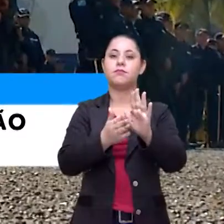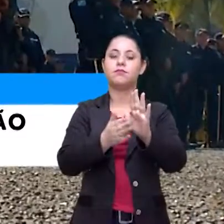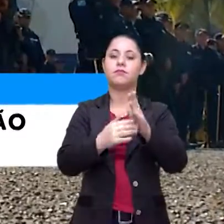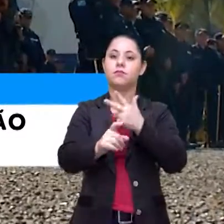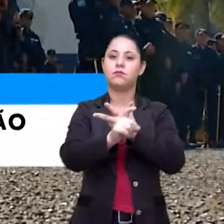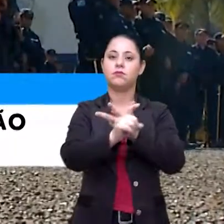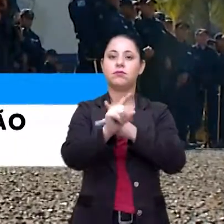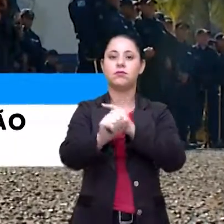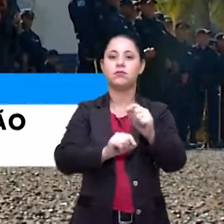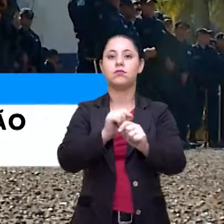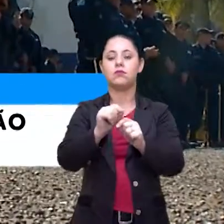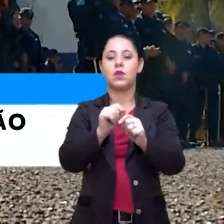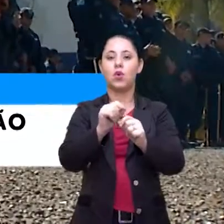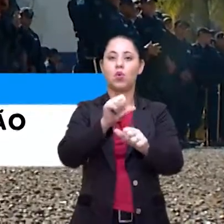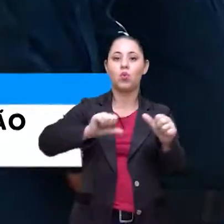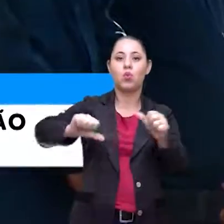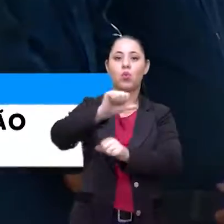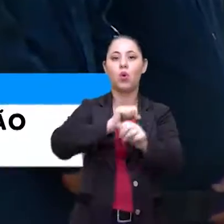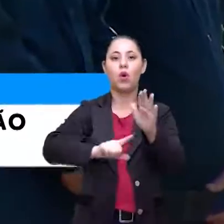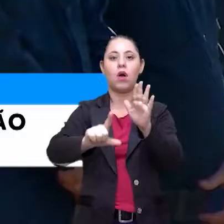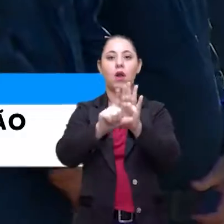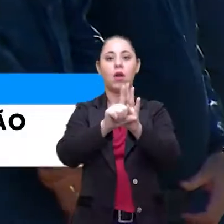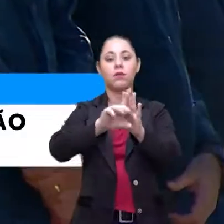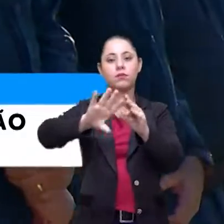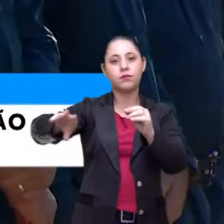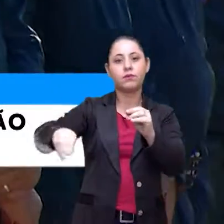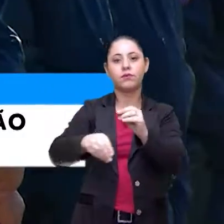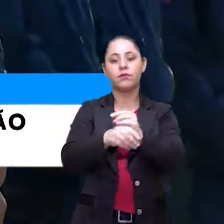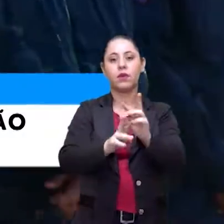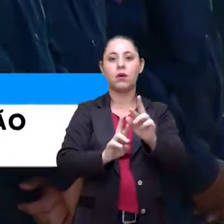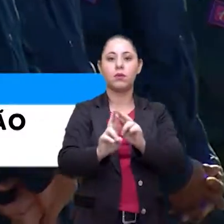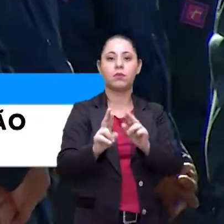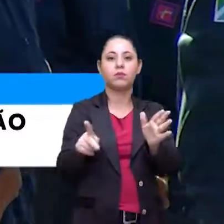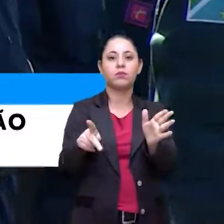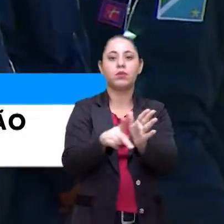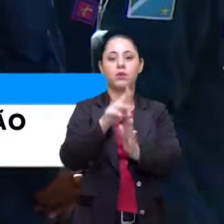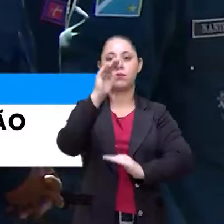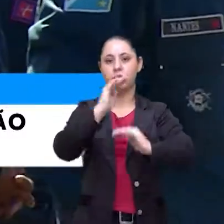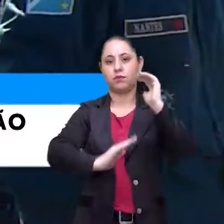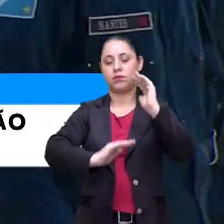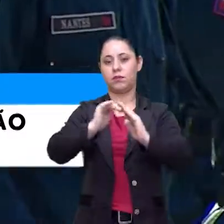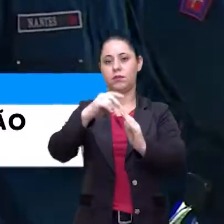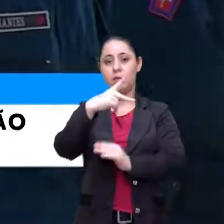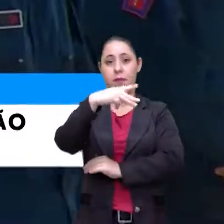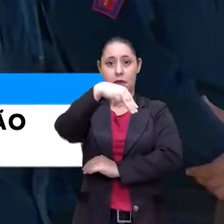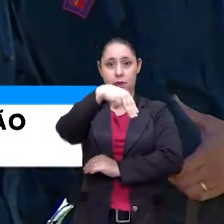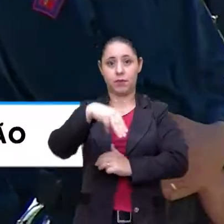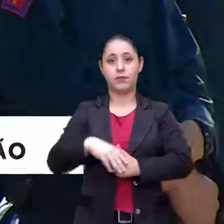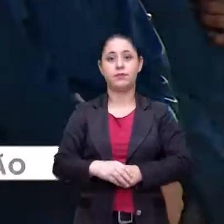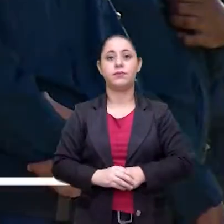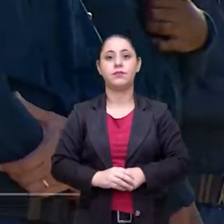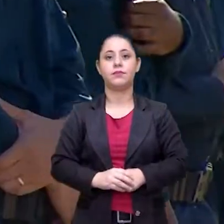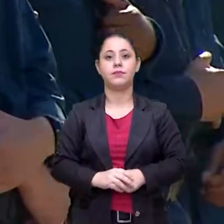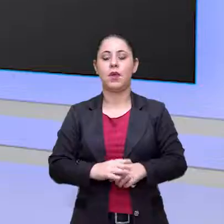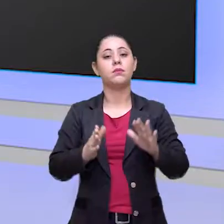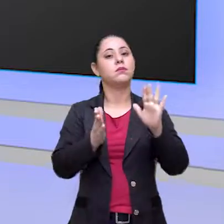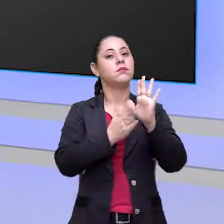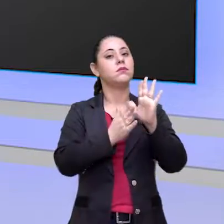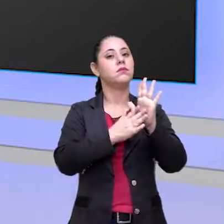tramitação é de autoria do Executivo, que altera as leis complementares relacionadas à carreira de policial